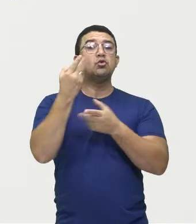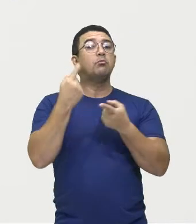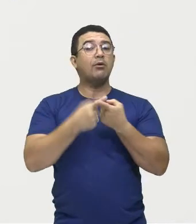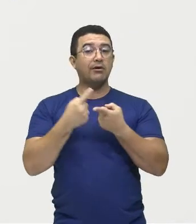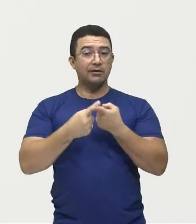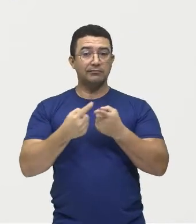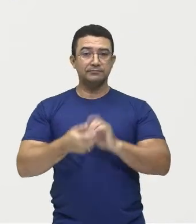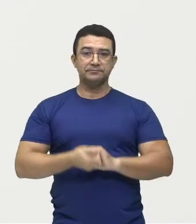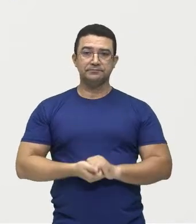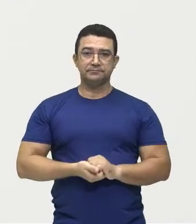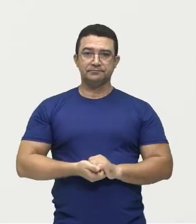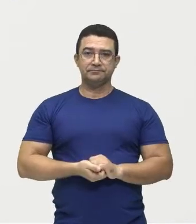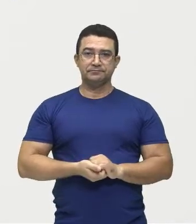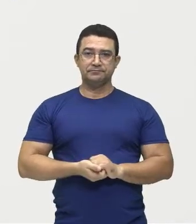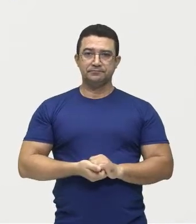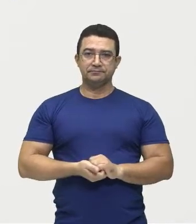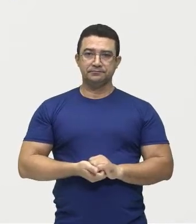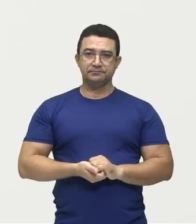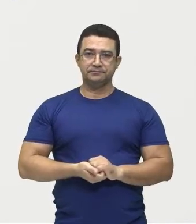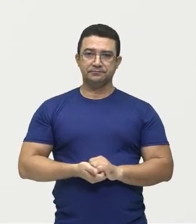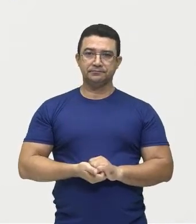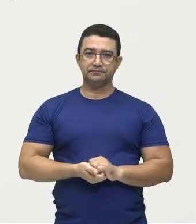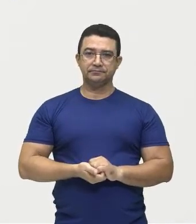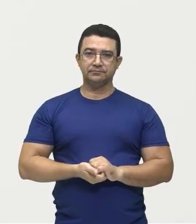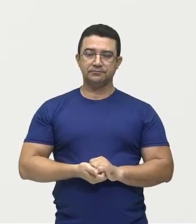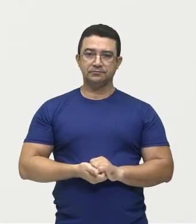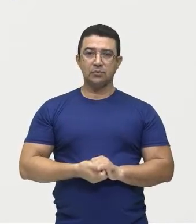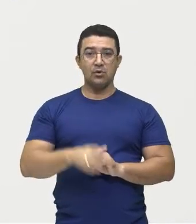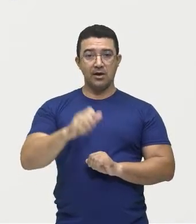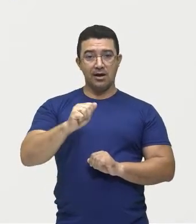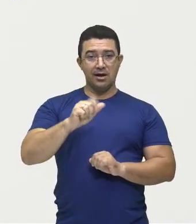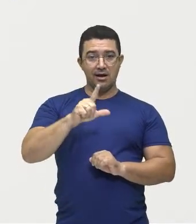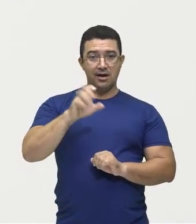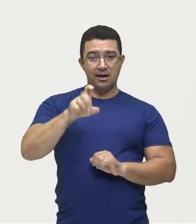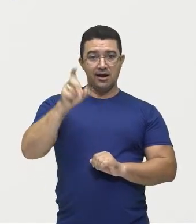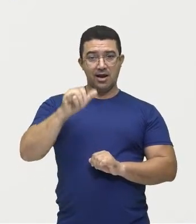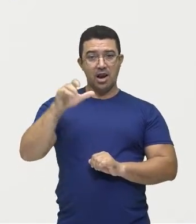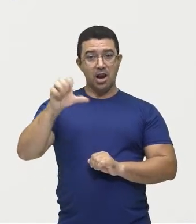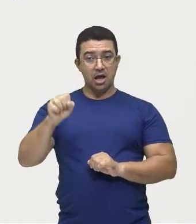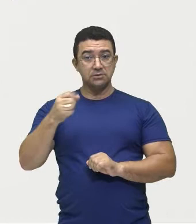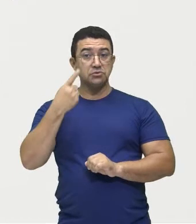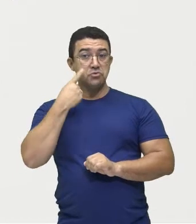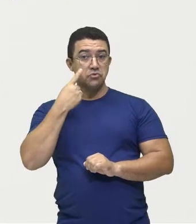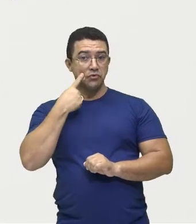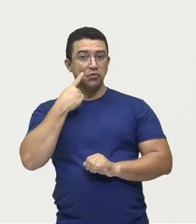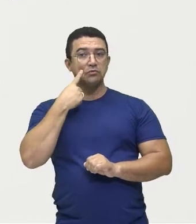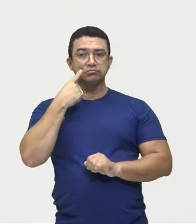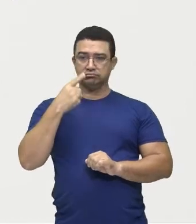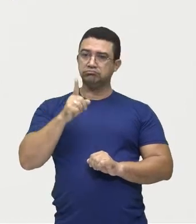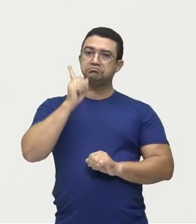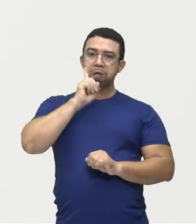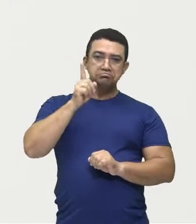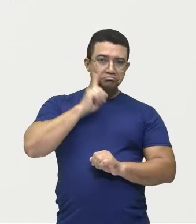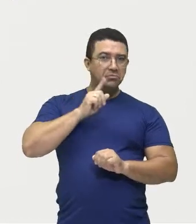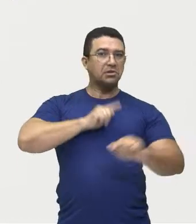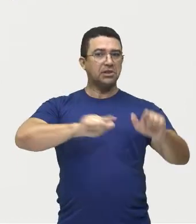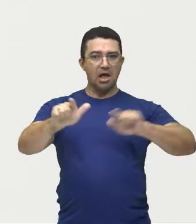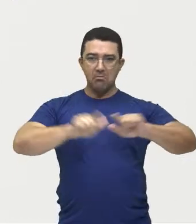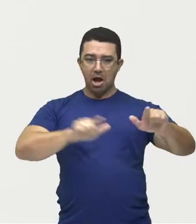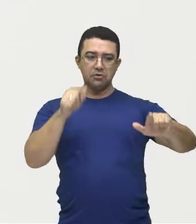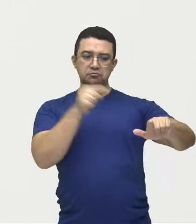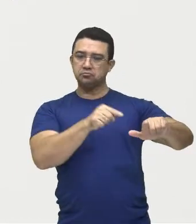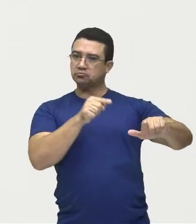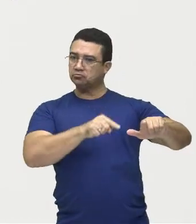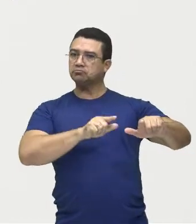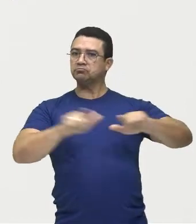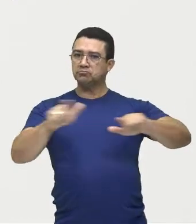basicamente, Tocqueville, que era o intelectual francês, visitou os Estados Unidos e viu que eles encaravam o trabalho como uma